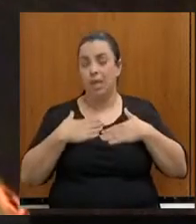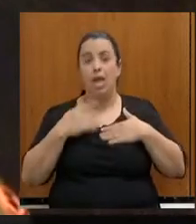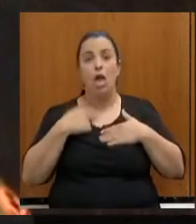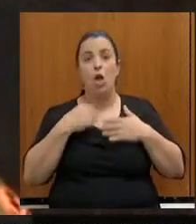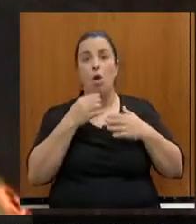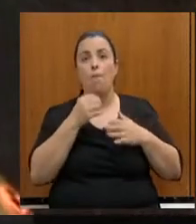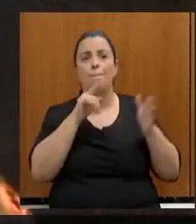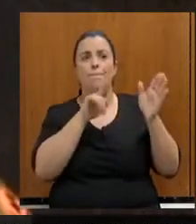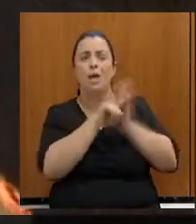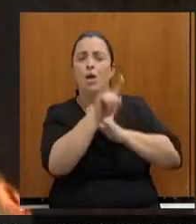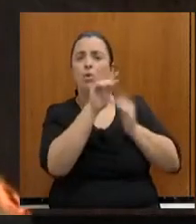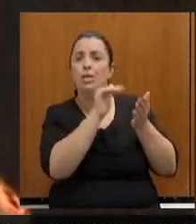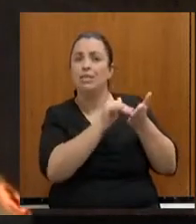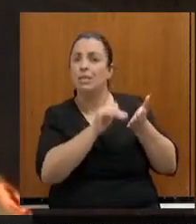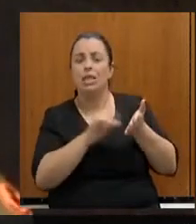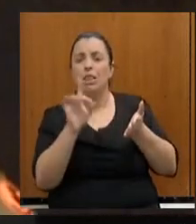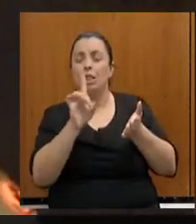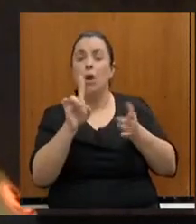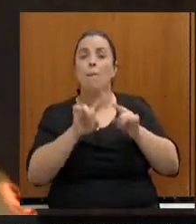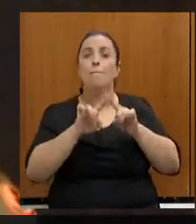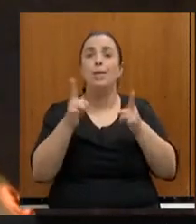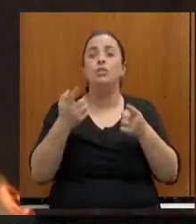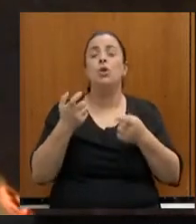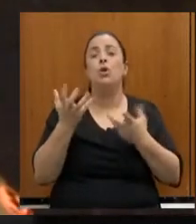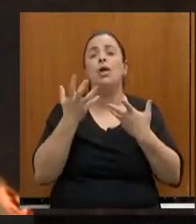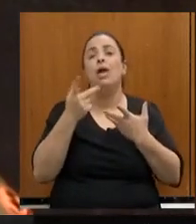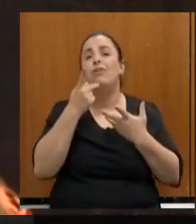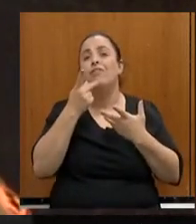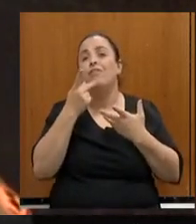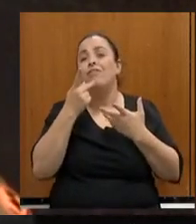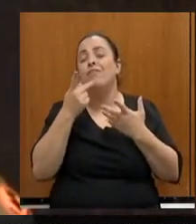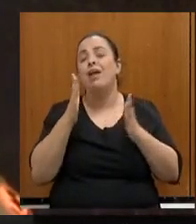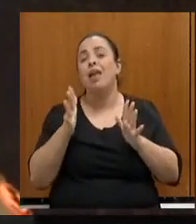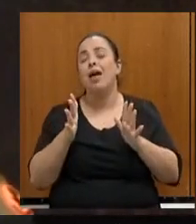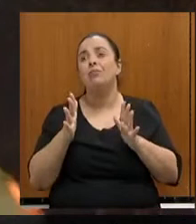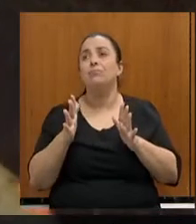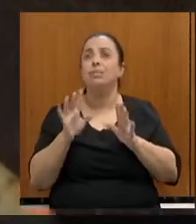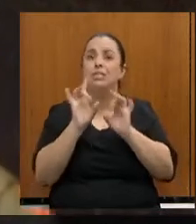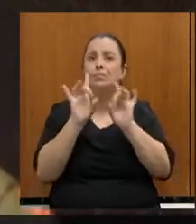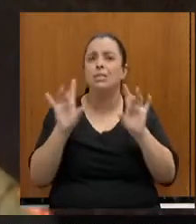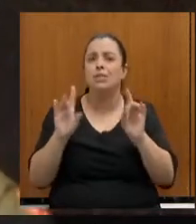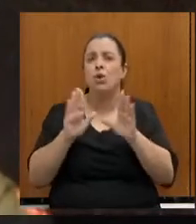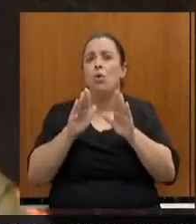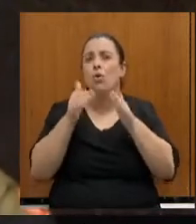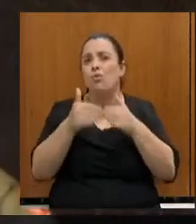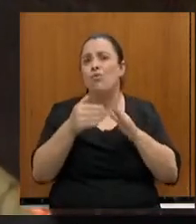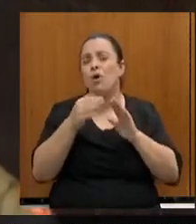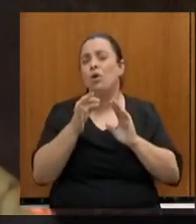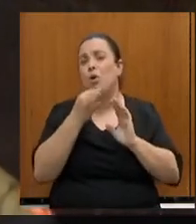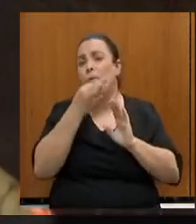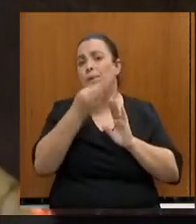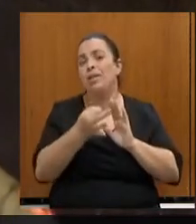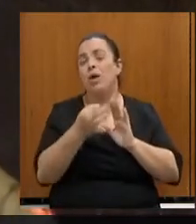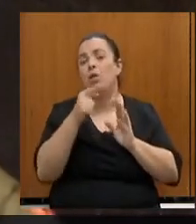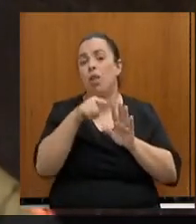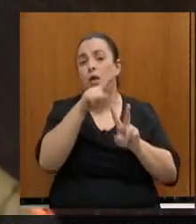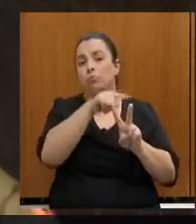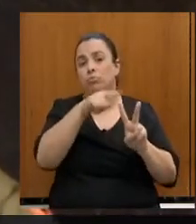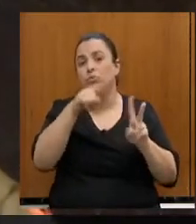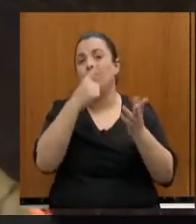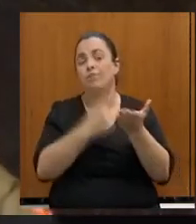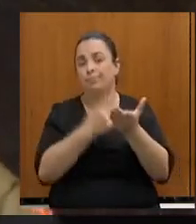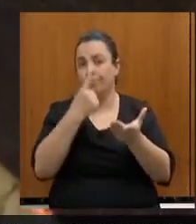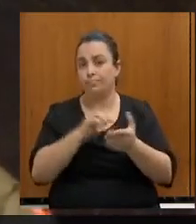secretária mas apenas uma manifestação com relação algumas críticas foram feitas ao acordar Vale na área ambiental com ações importantes a serem